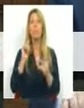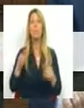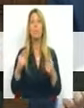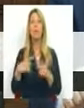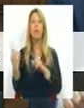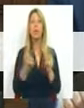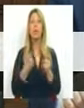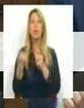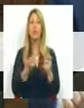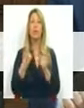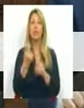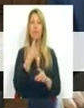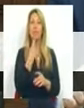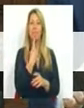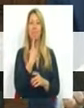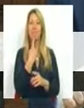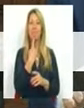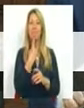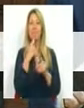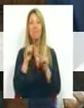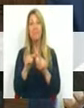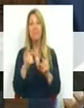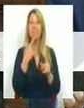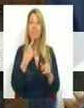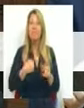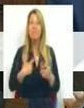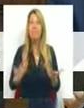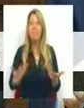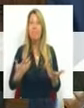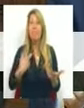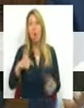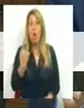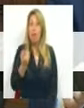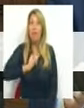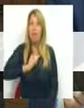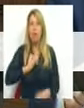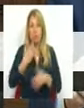intensa, acabaram por dar-nos o entendimento que deveríamos seguir em frente.